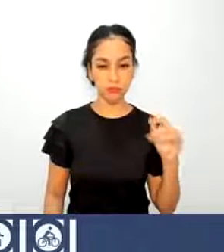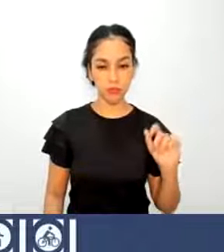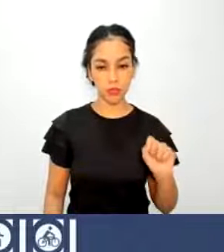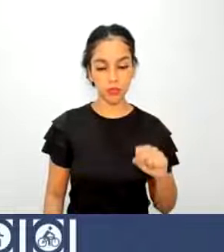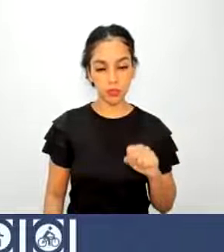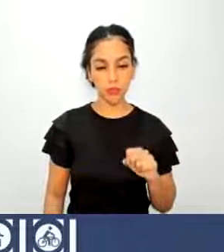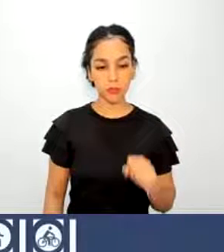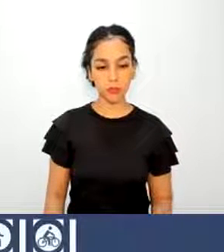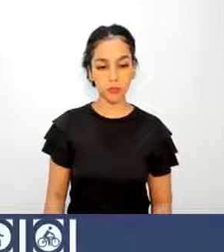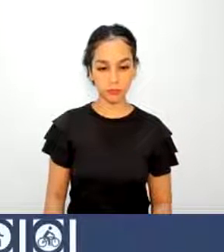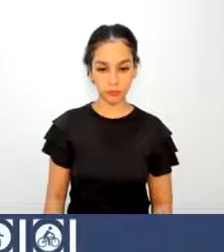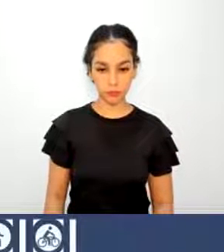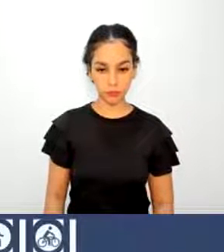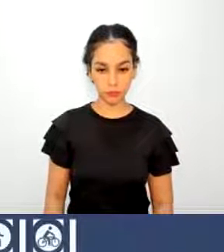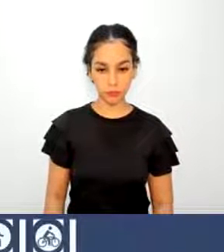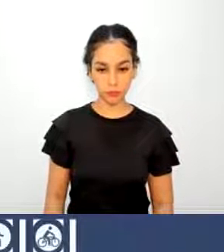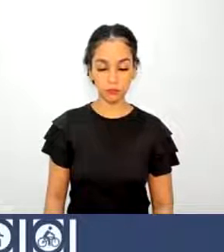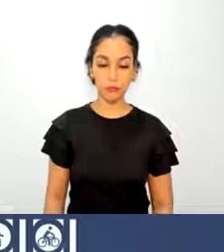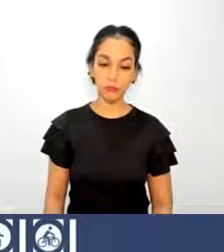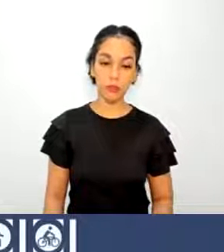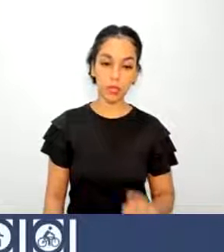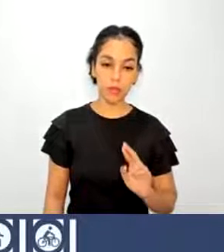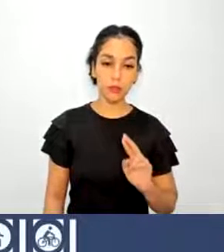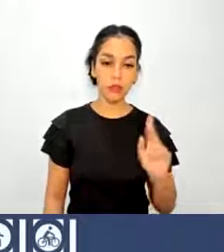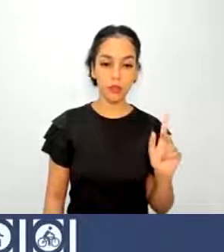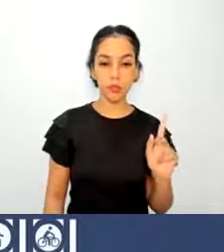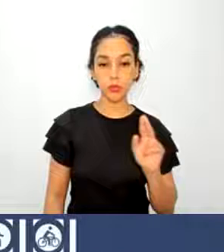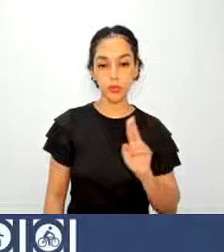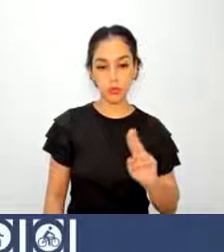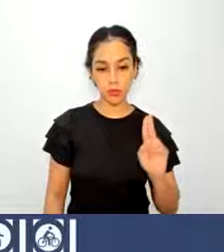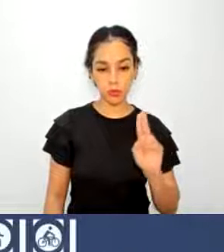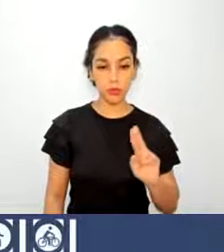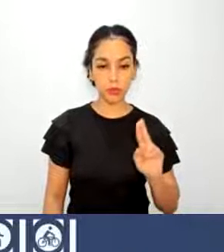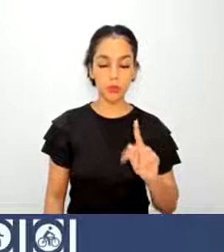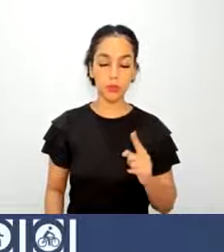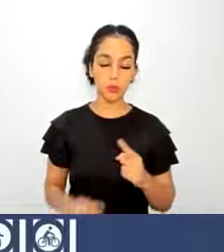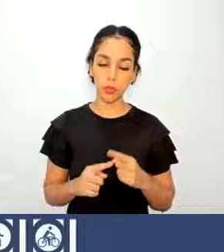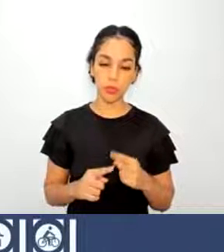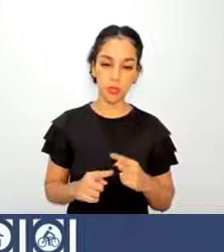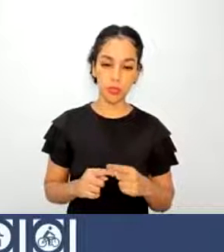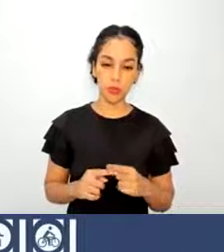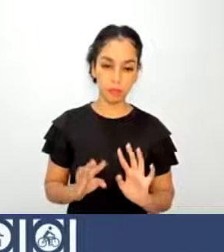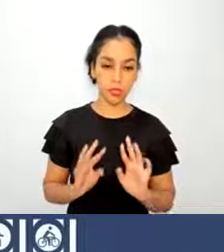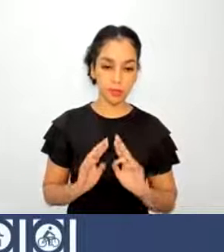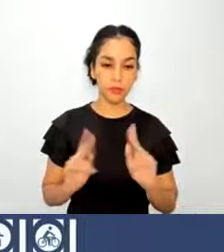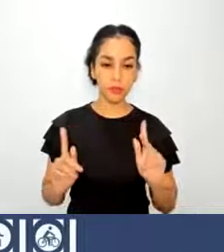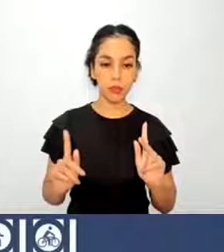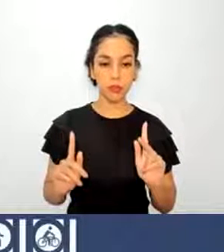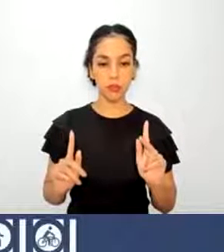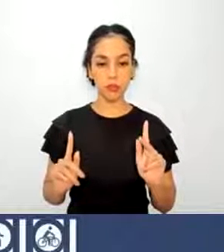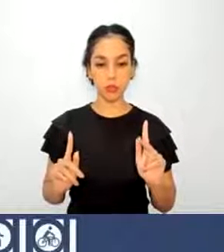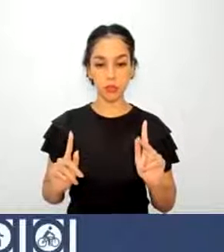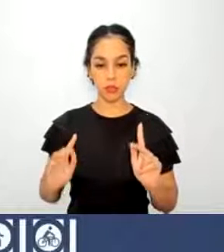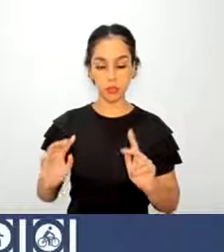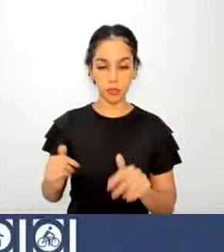lá atrás. A diferença é que ele usava, porque a diferença é que as ações que